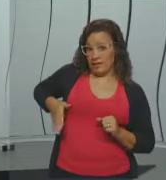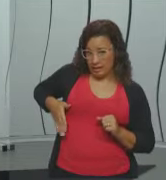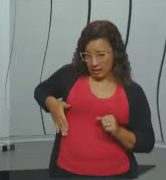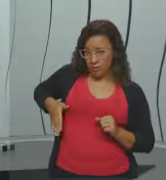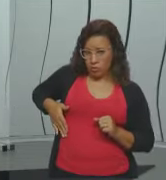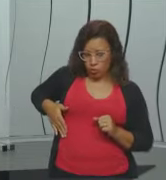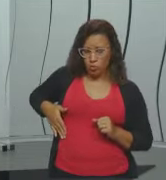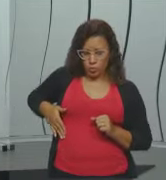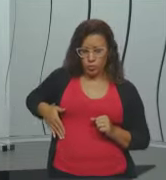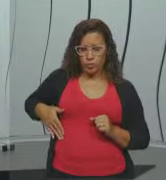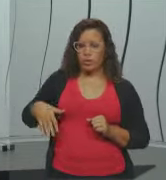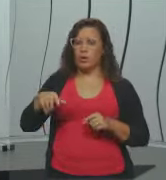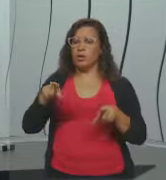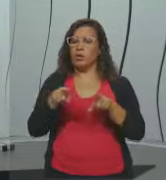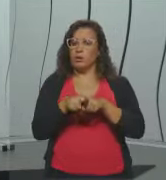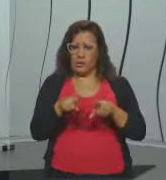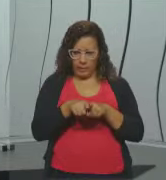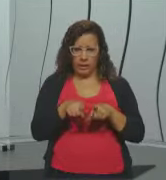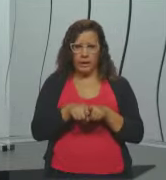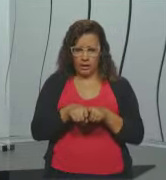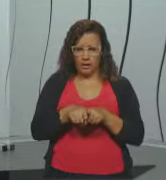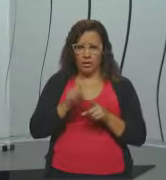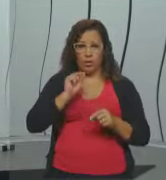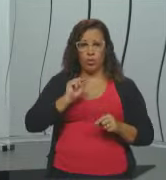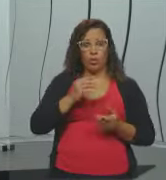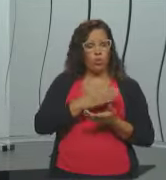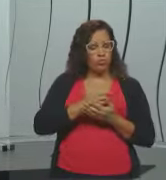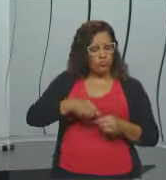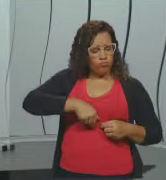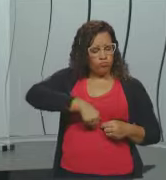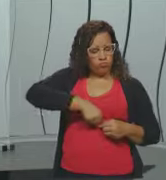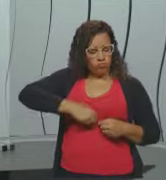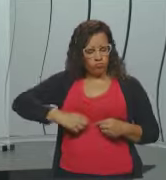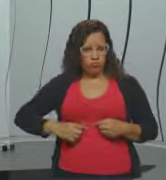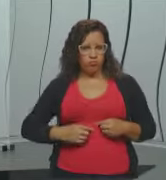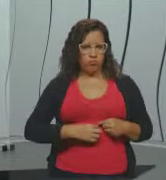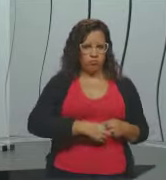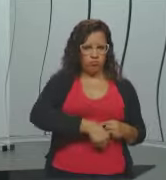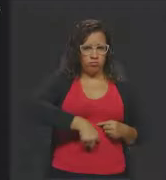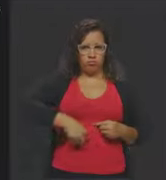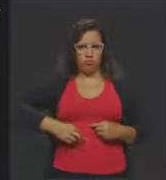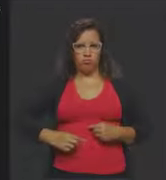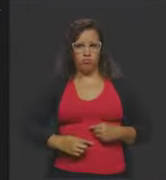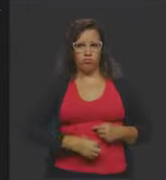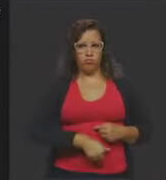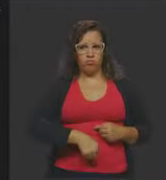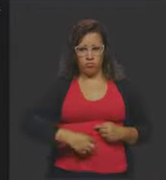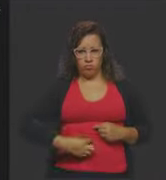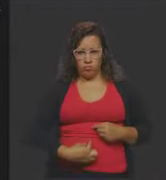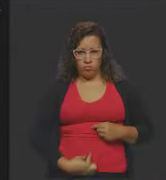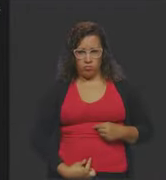lançar a bile também ali no início do intestino delgado, na região do duodeno,